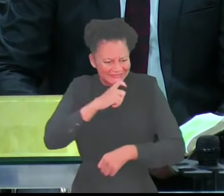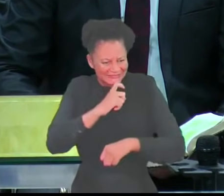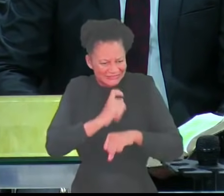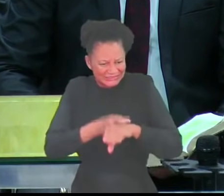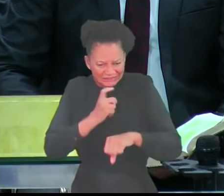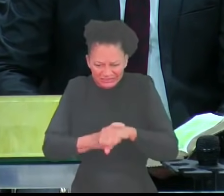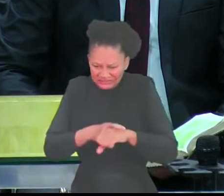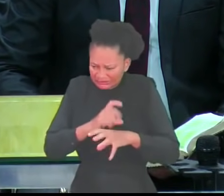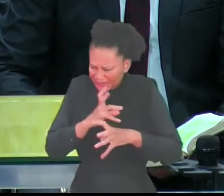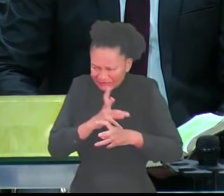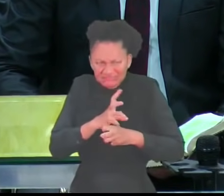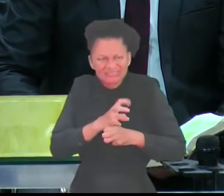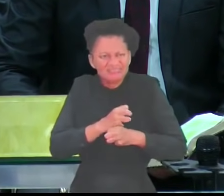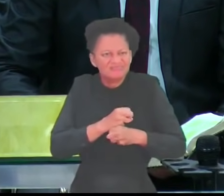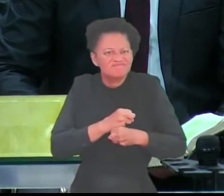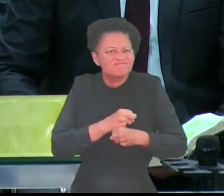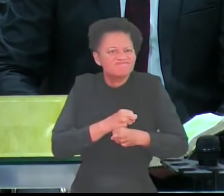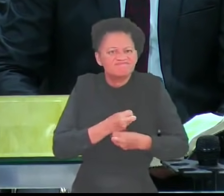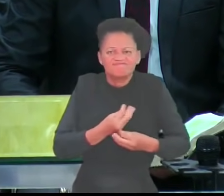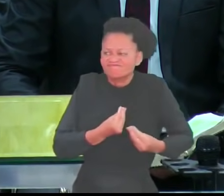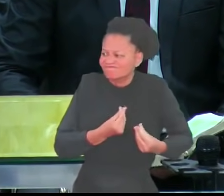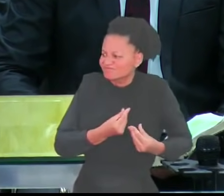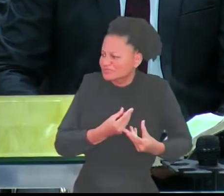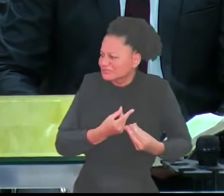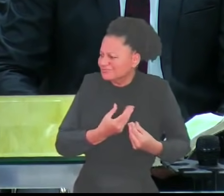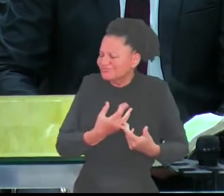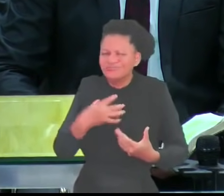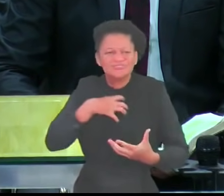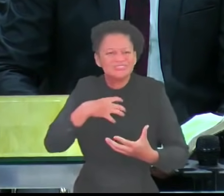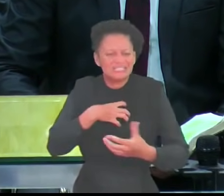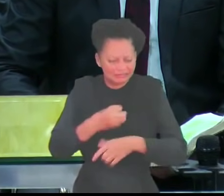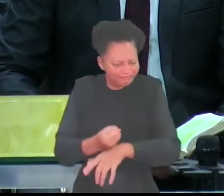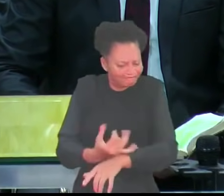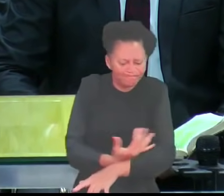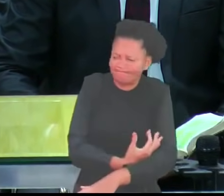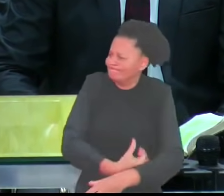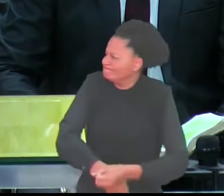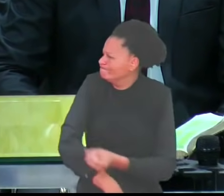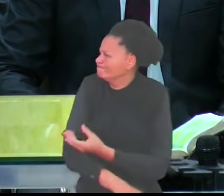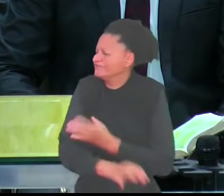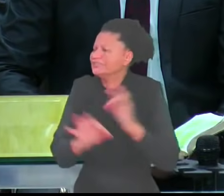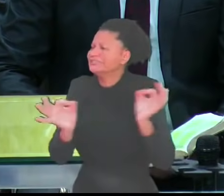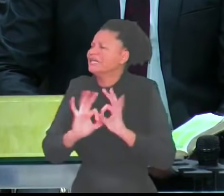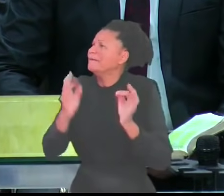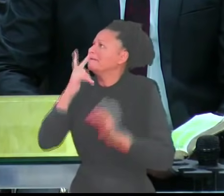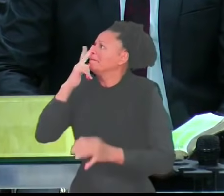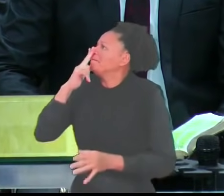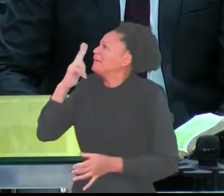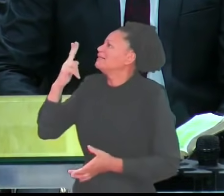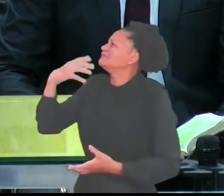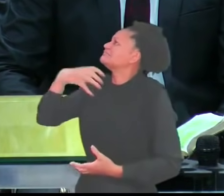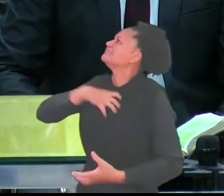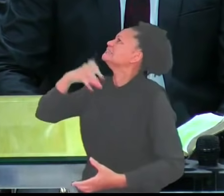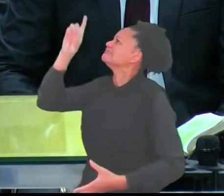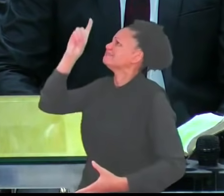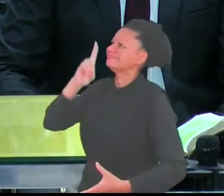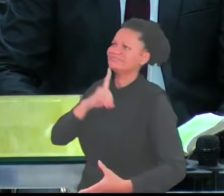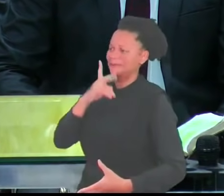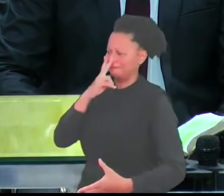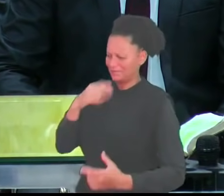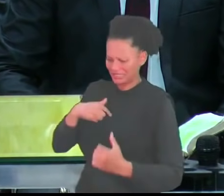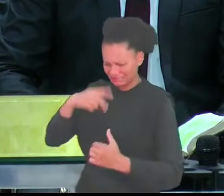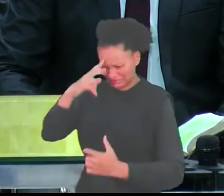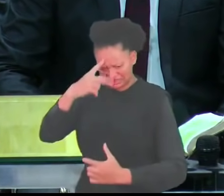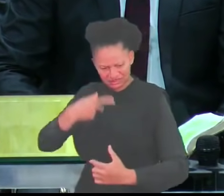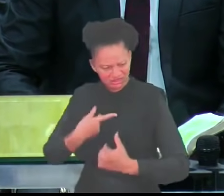sente seco. Você se sente árido. Você se sente que parece que Deus não está com você.